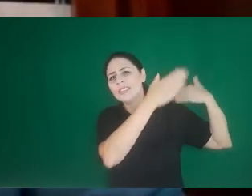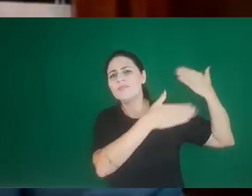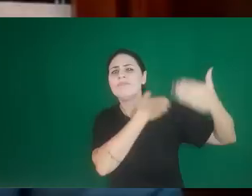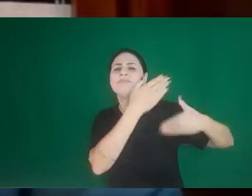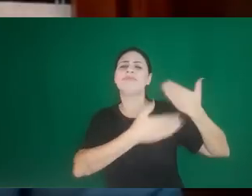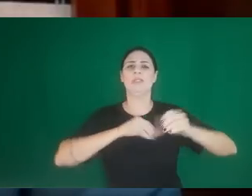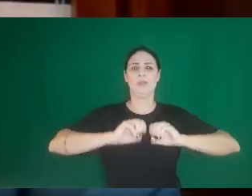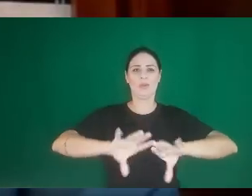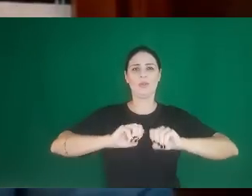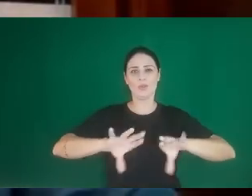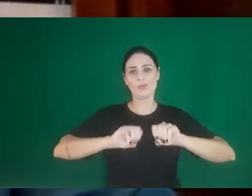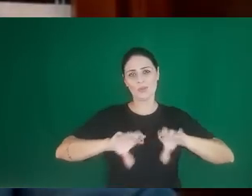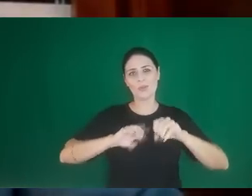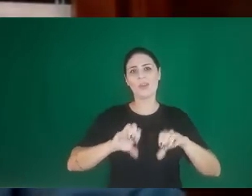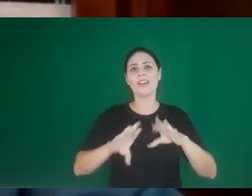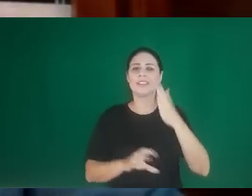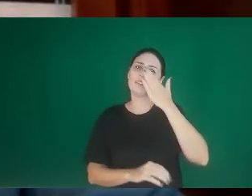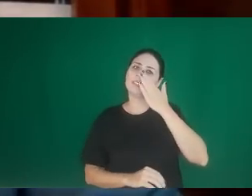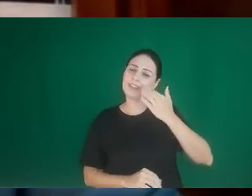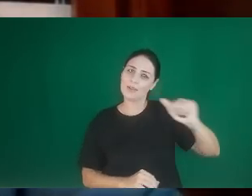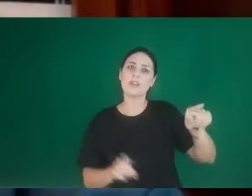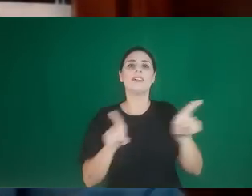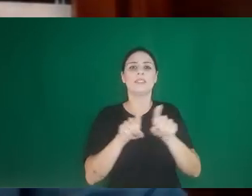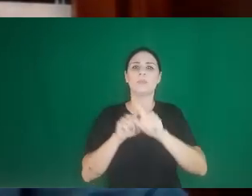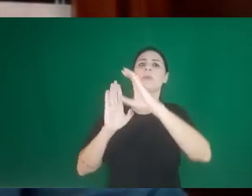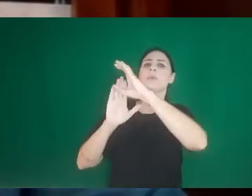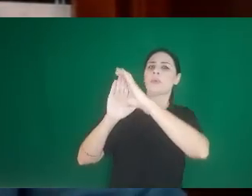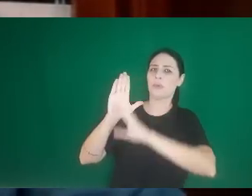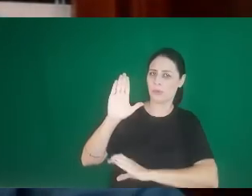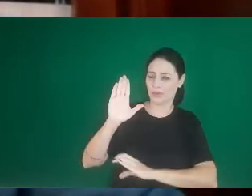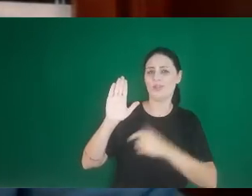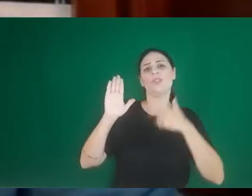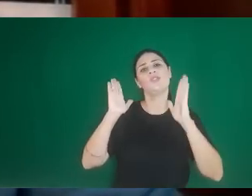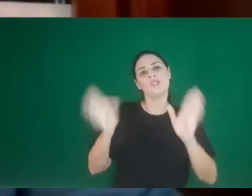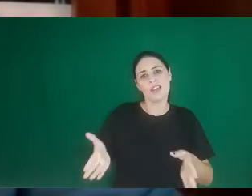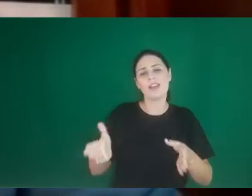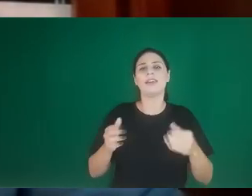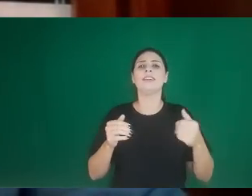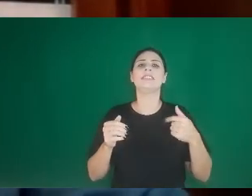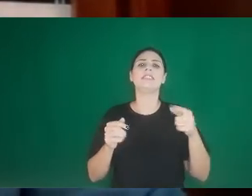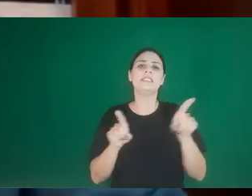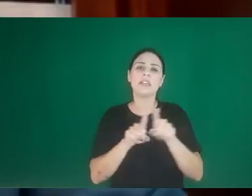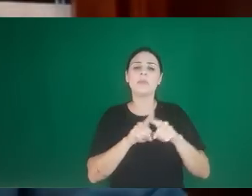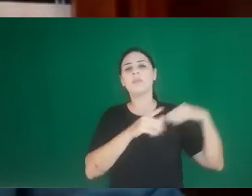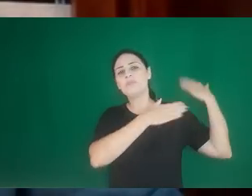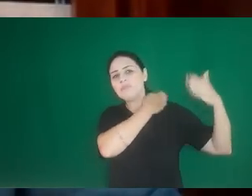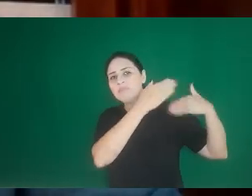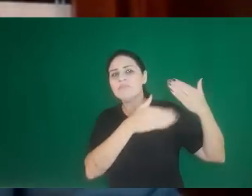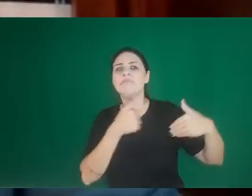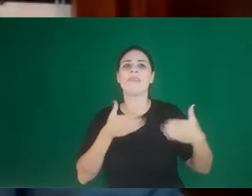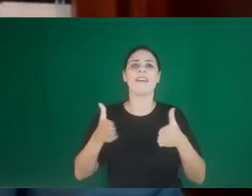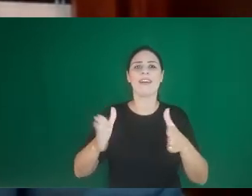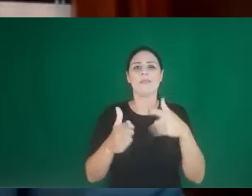história da educação, né, de Araucária, o currículo já existente, né, o caminho que já foi